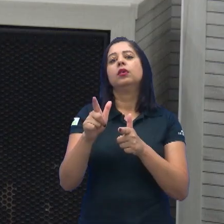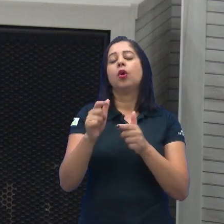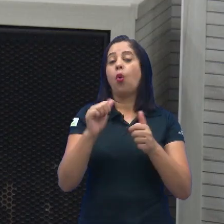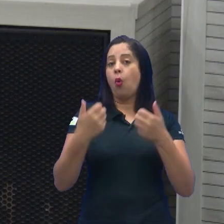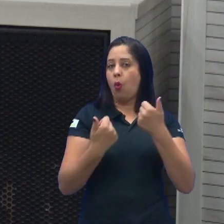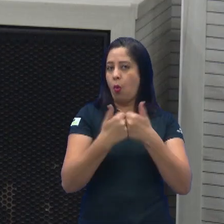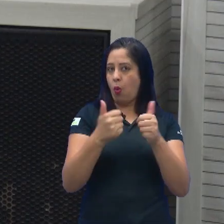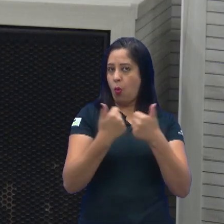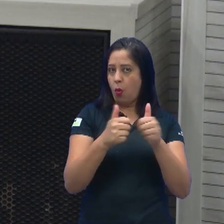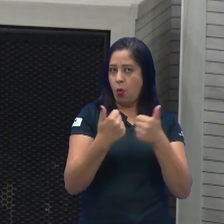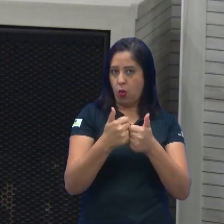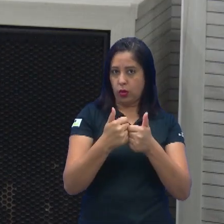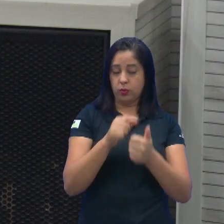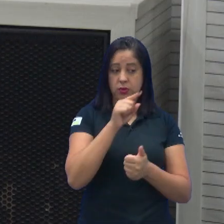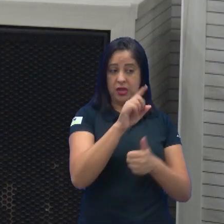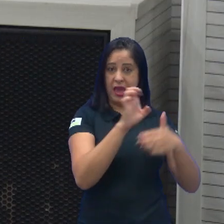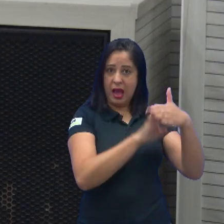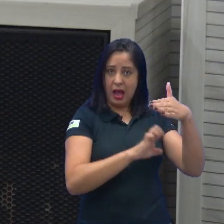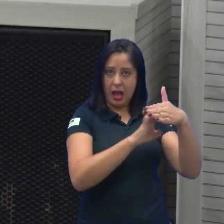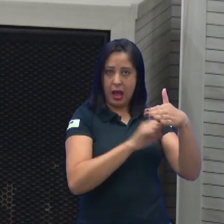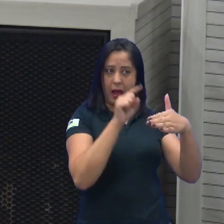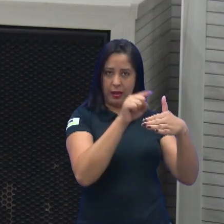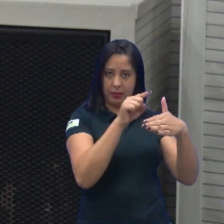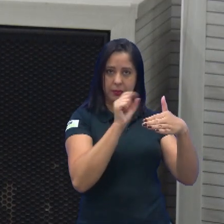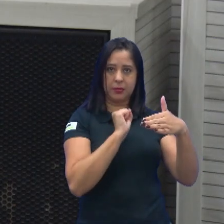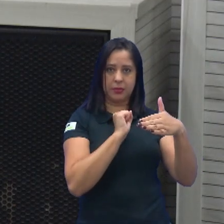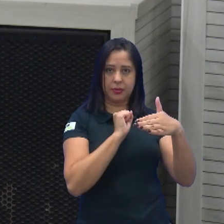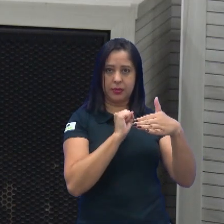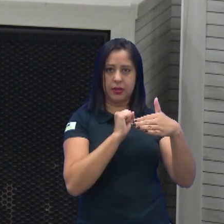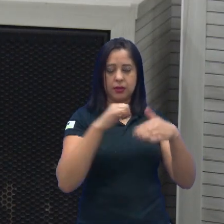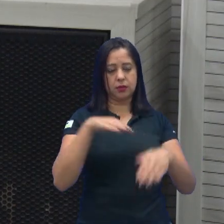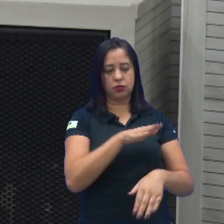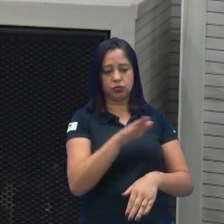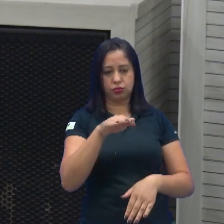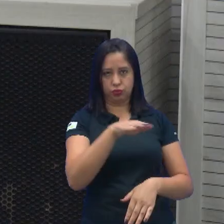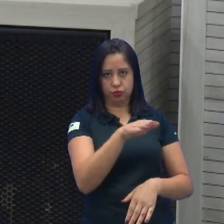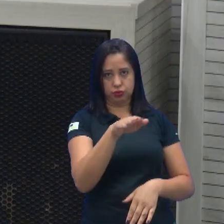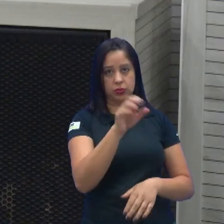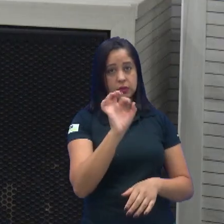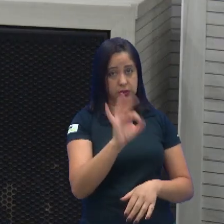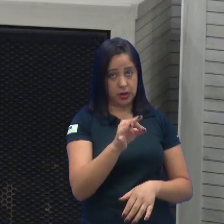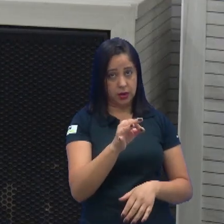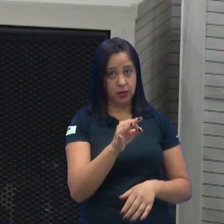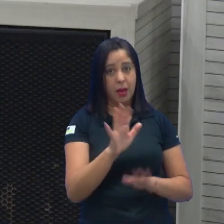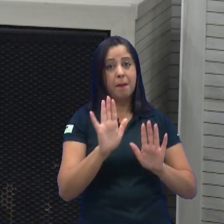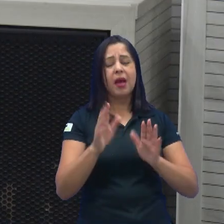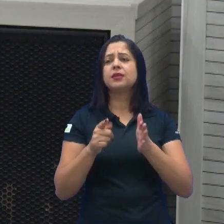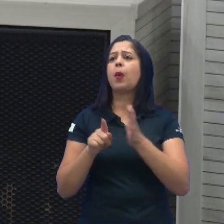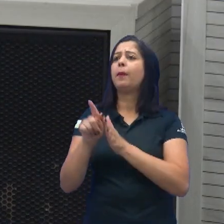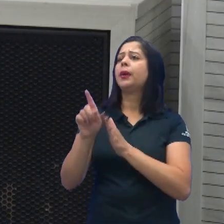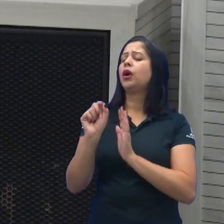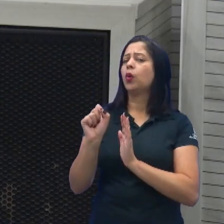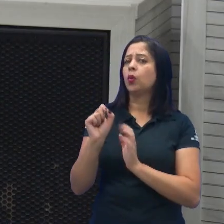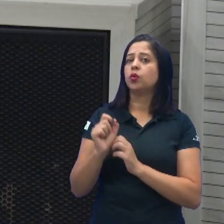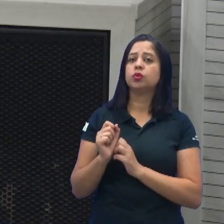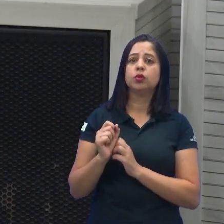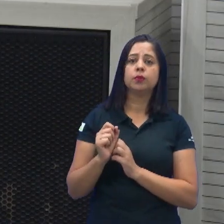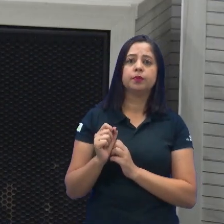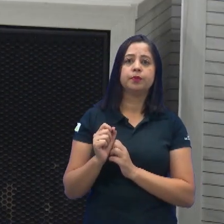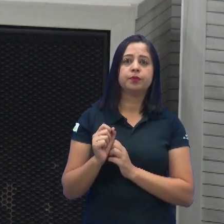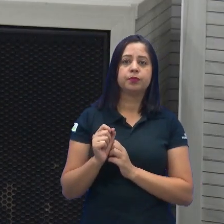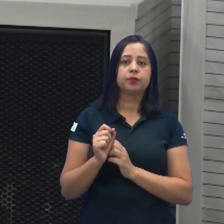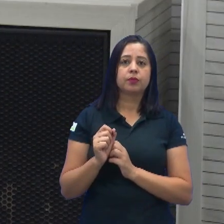da empresa que faz o serviço do transporte coletivo na nossa cidade. A minha pergunta é a seguinte: quando o